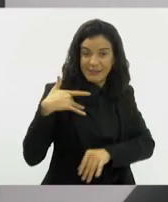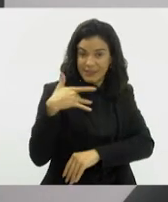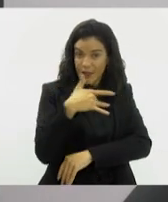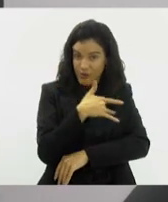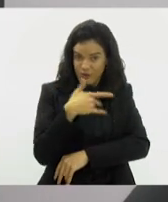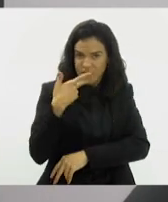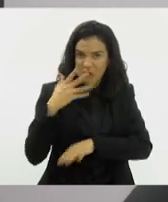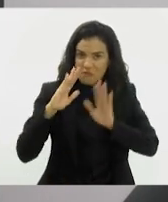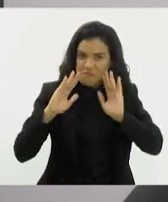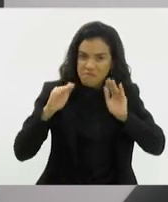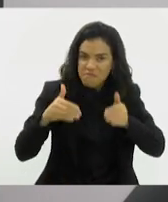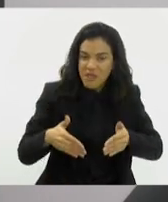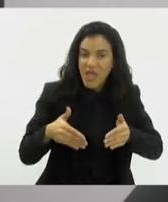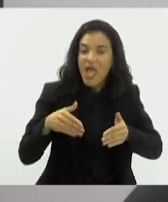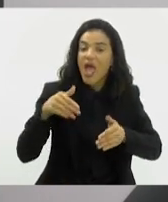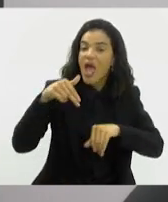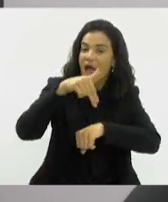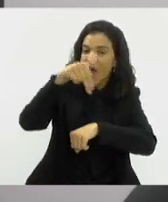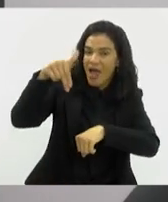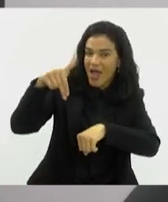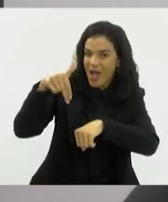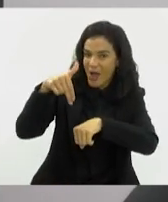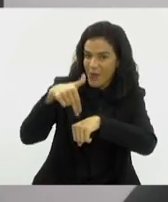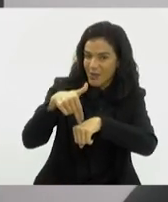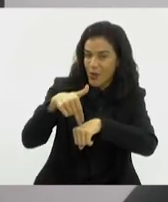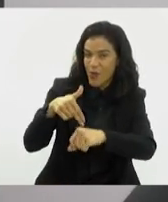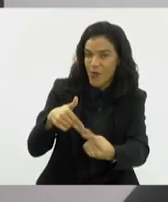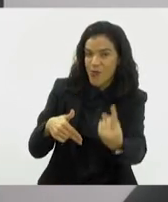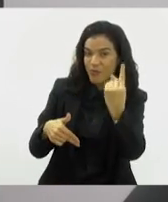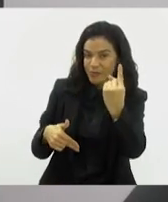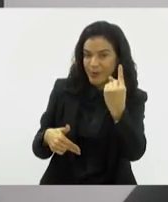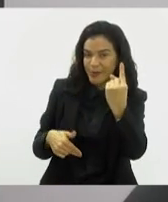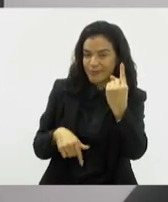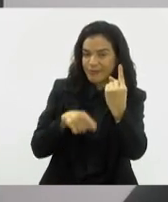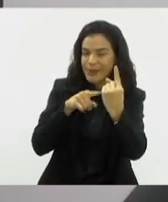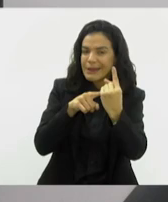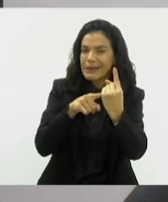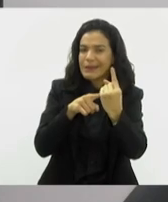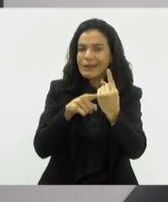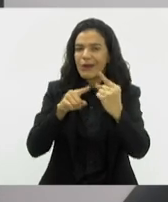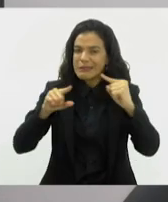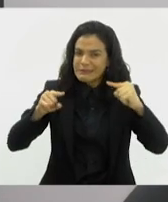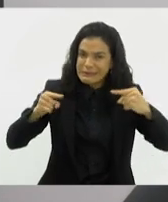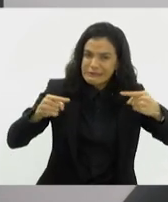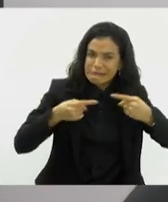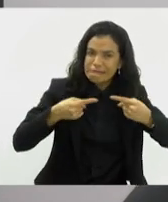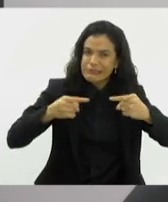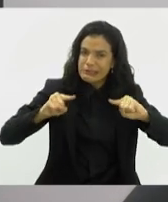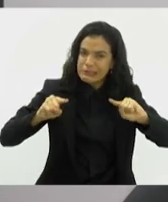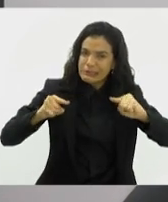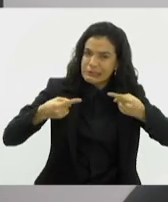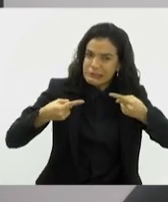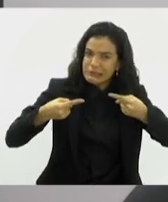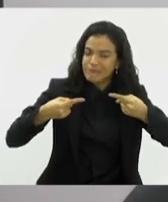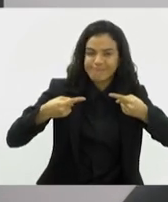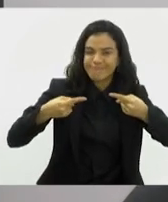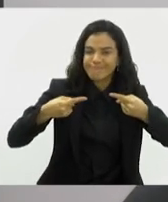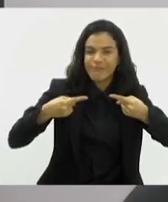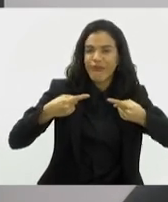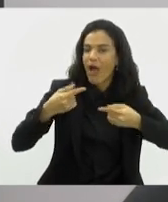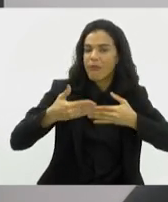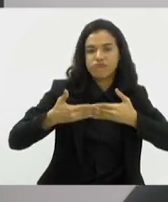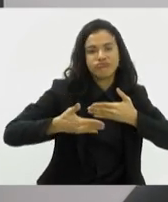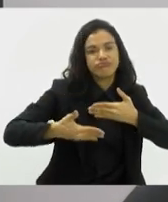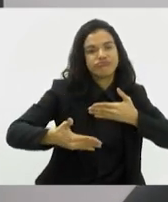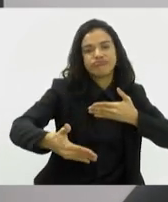nós estamos falando, é a União. Então, esse embate é inexorável.